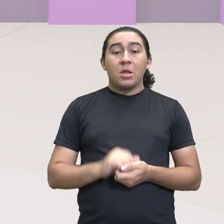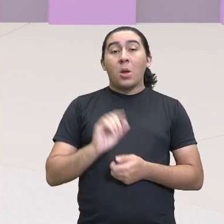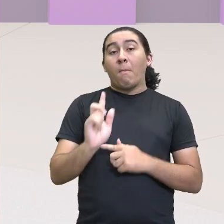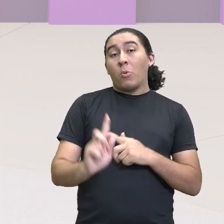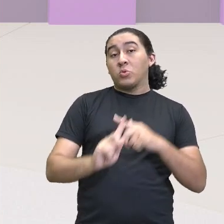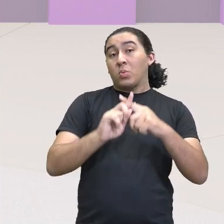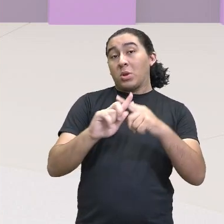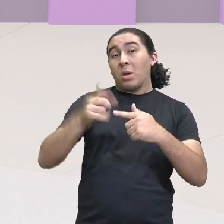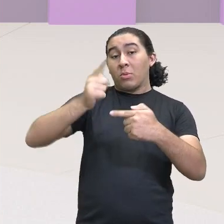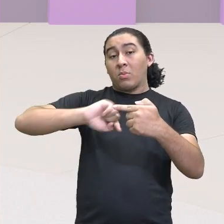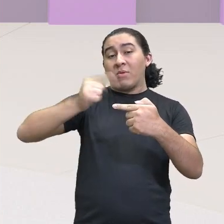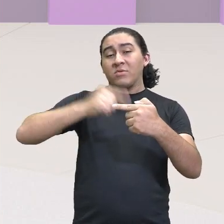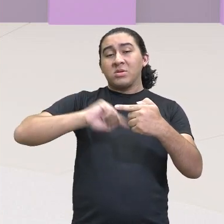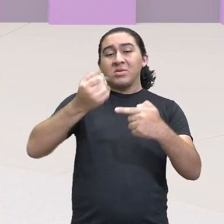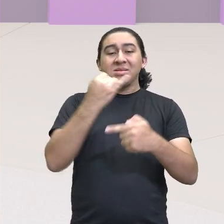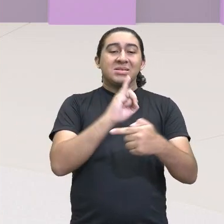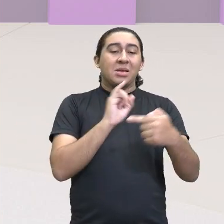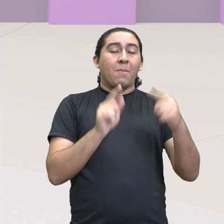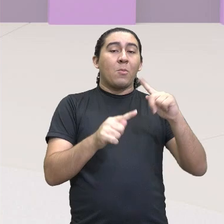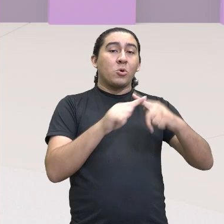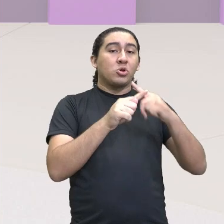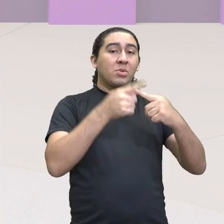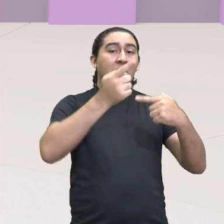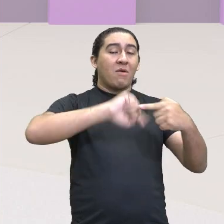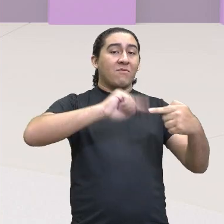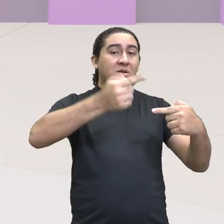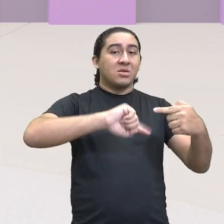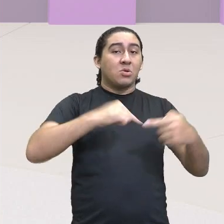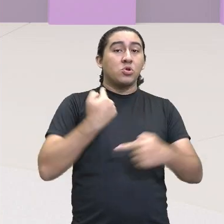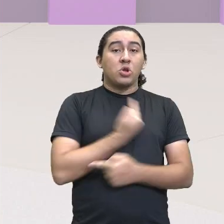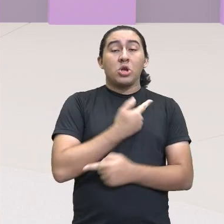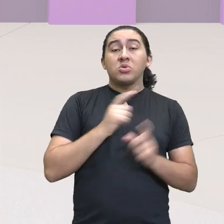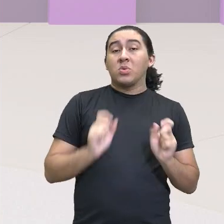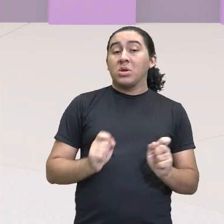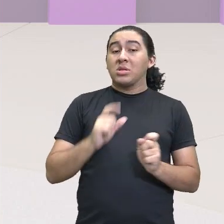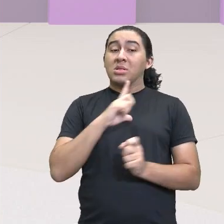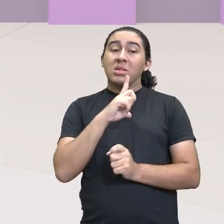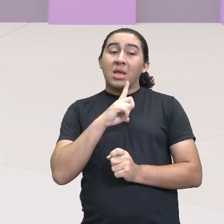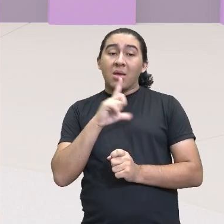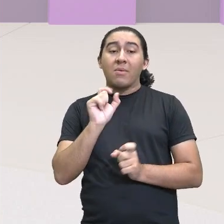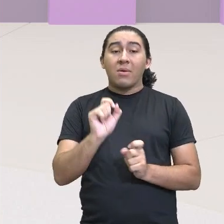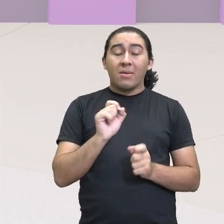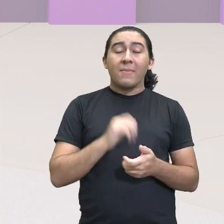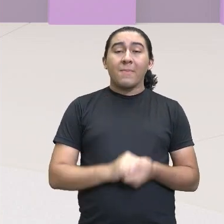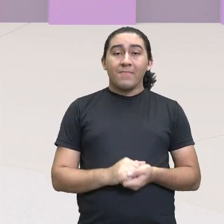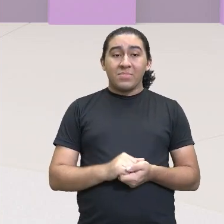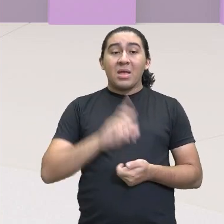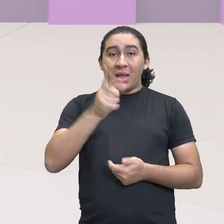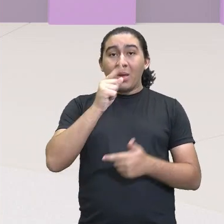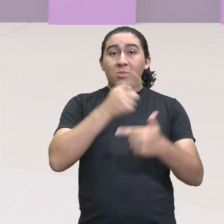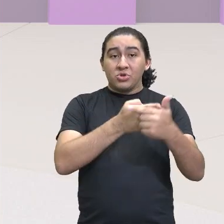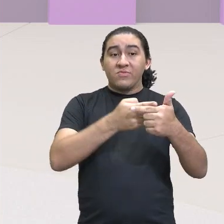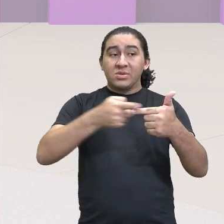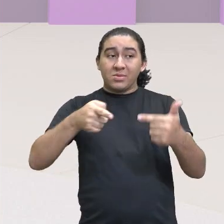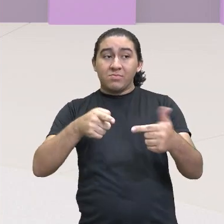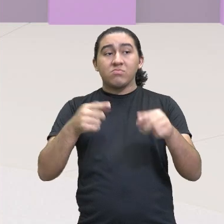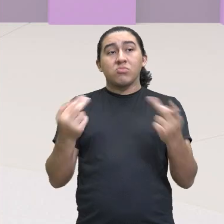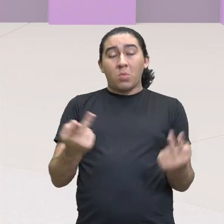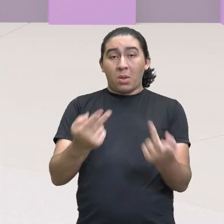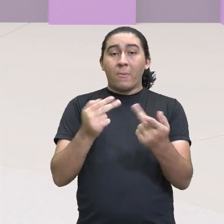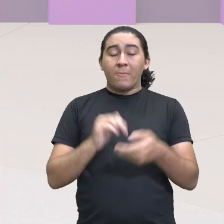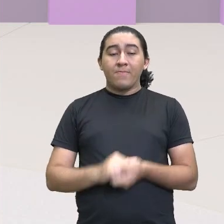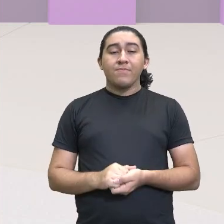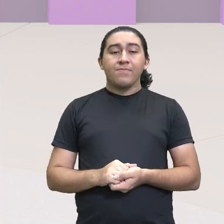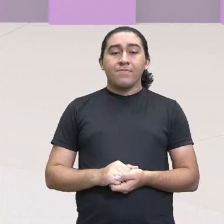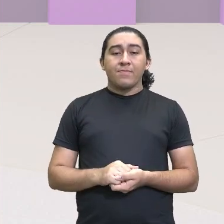uma fração. E quando multiplicamos por uma fração, nós estamos ali fazendo também o quê? Uma divisão. Nós temos